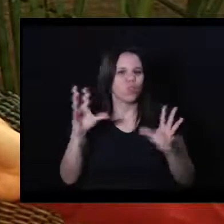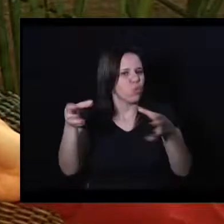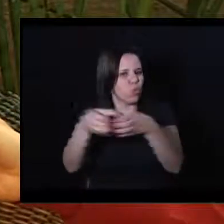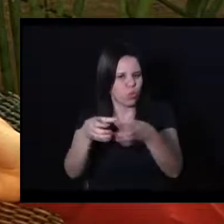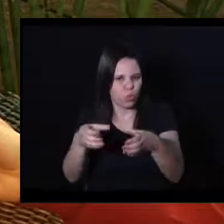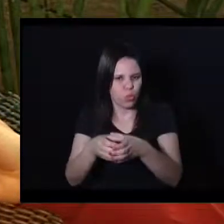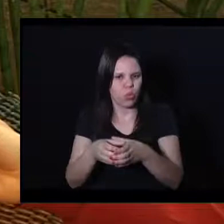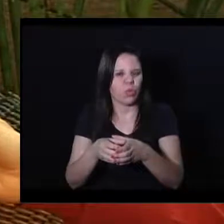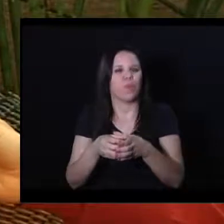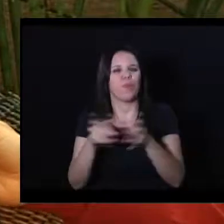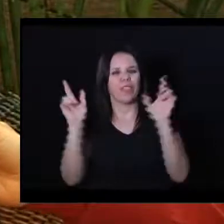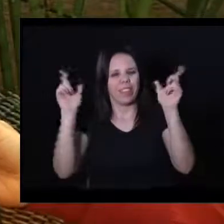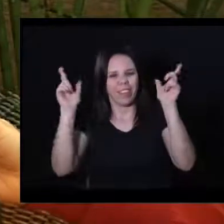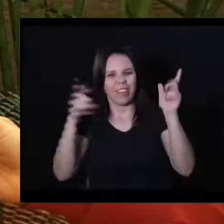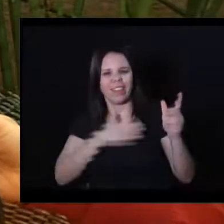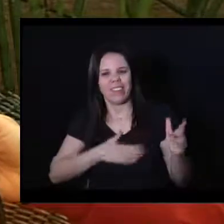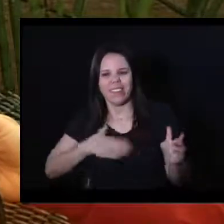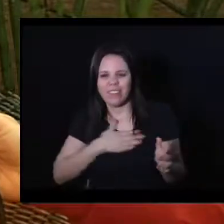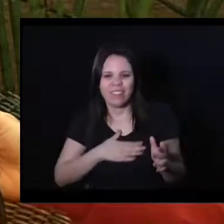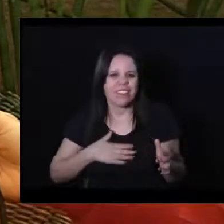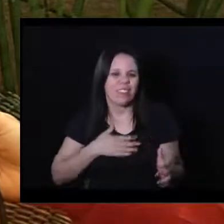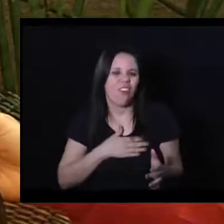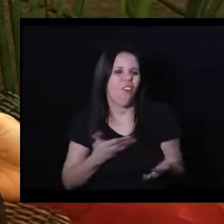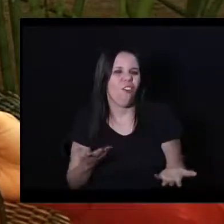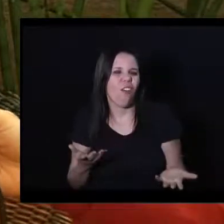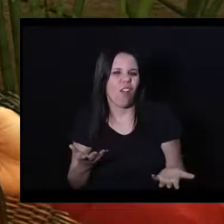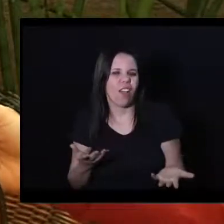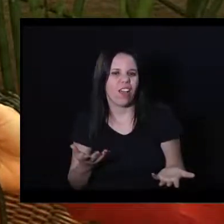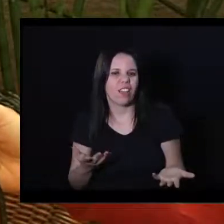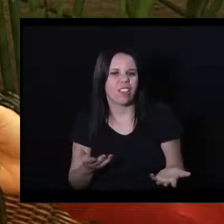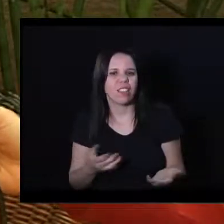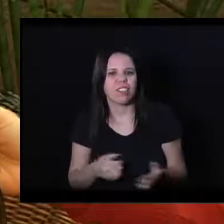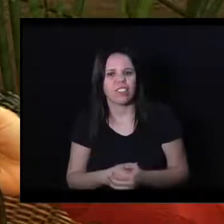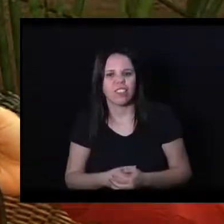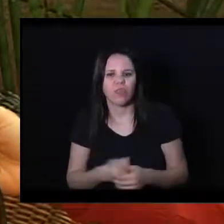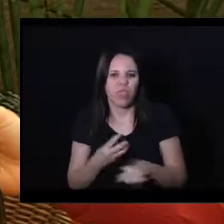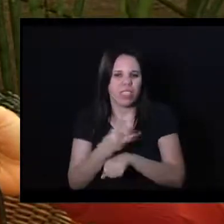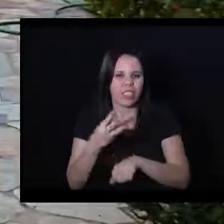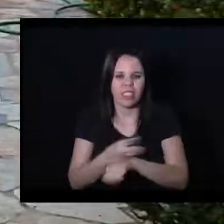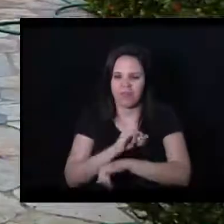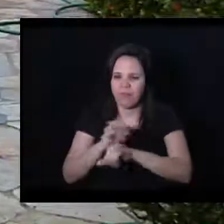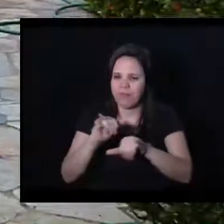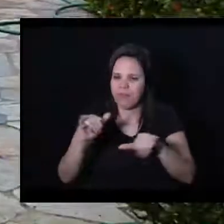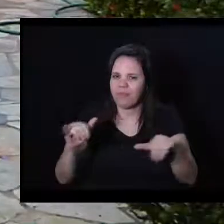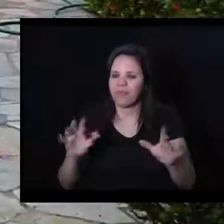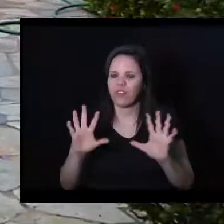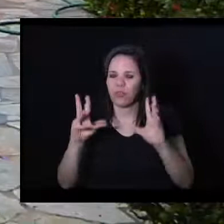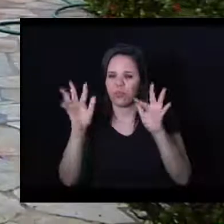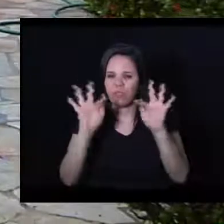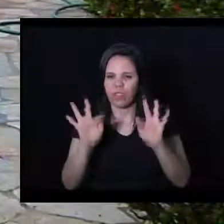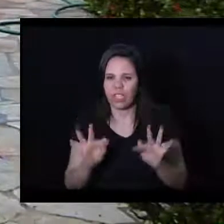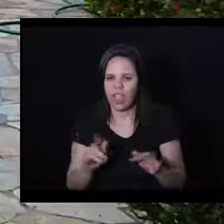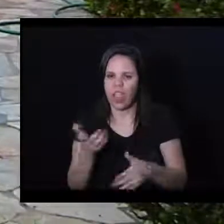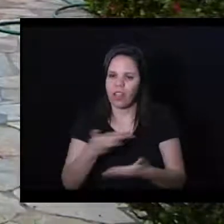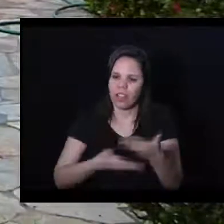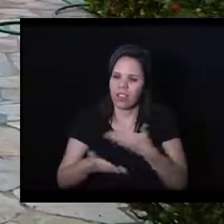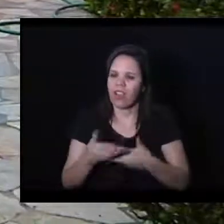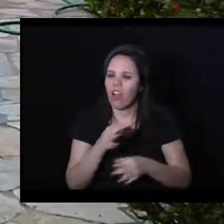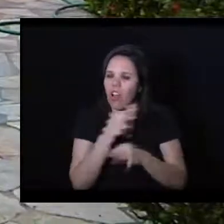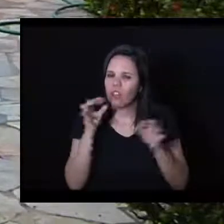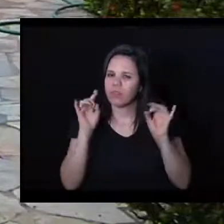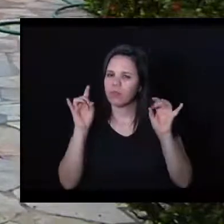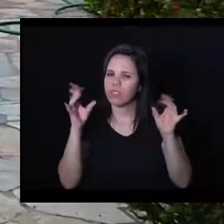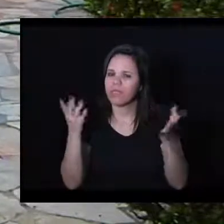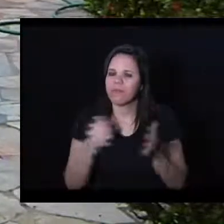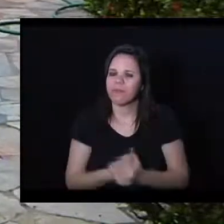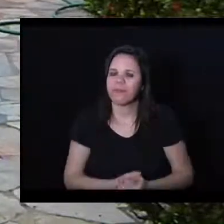né? Você só vê festa nos WhatsApp, todo mundo muito feliz. É uma relação muito única, muito